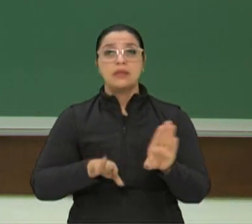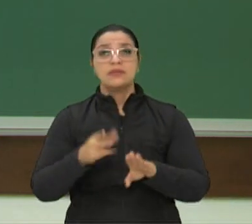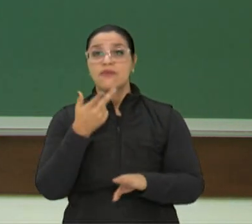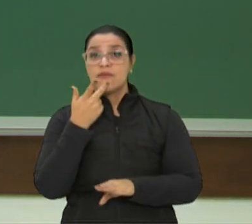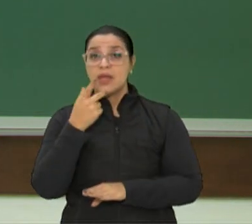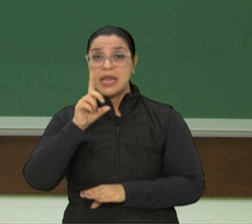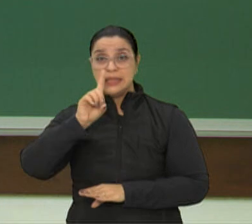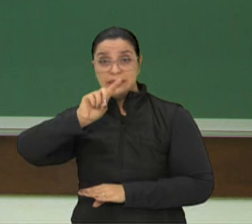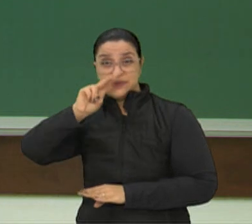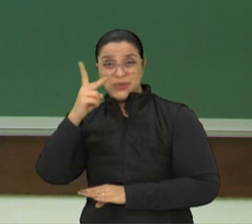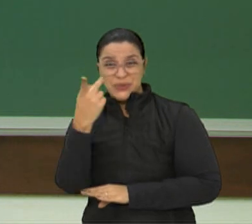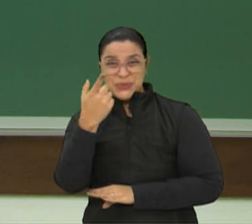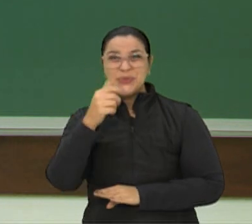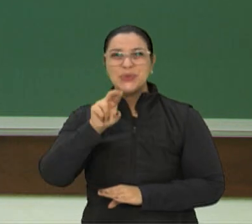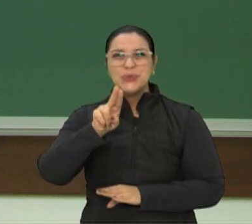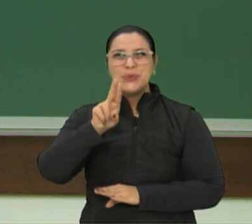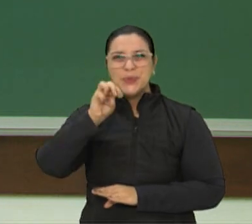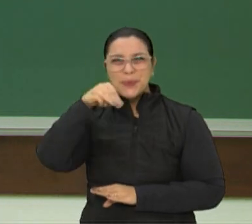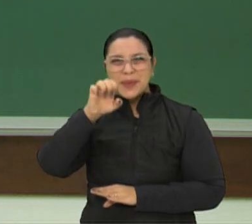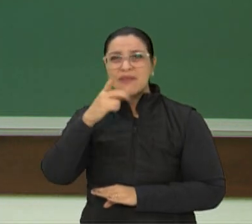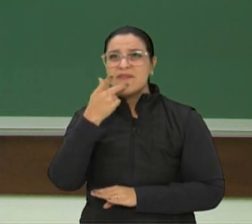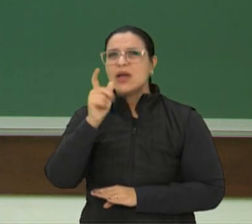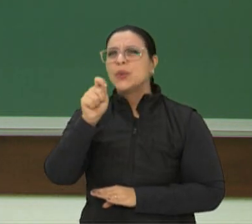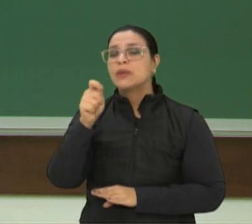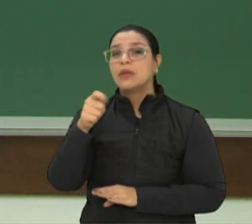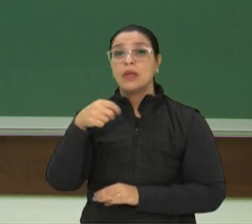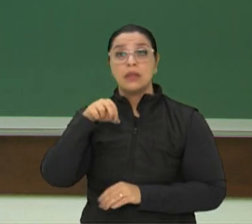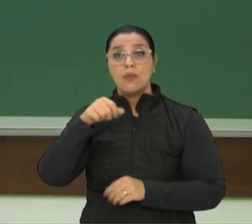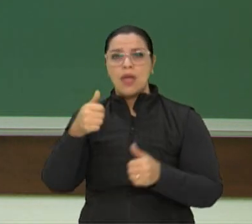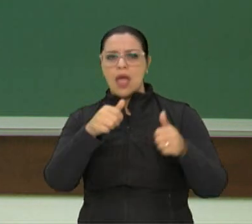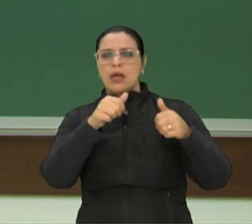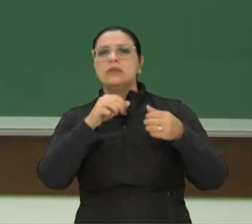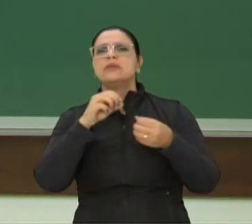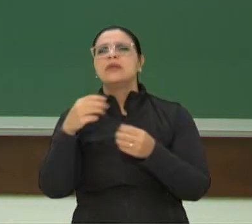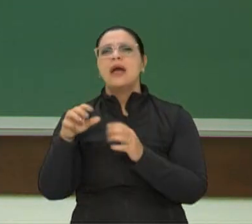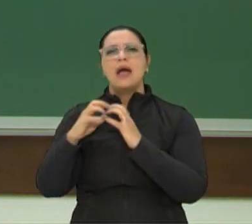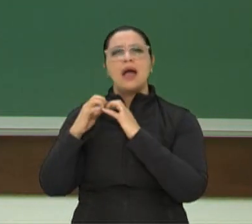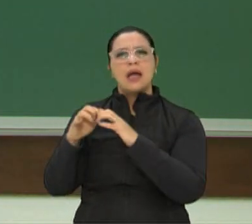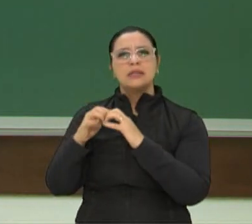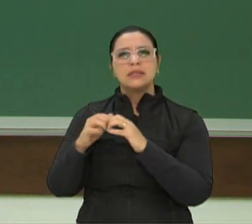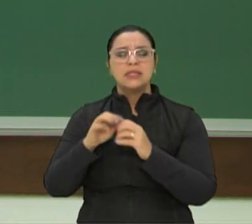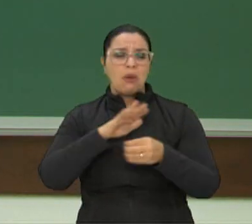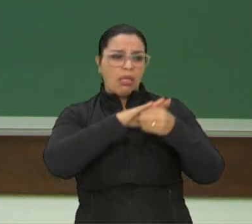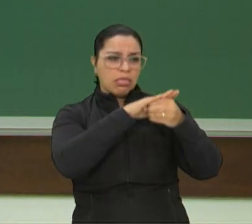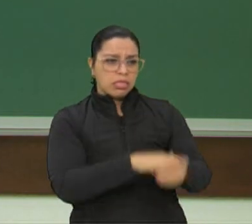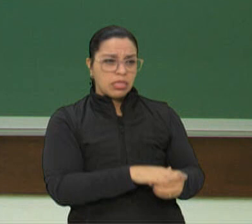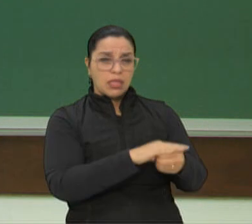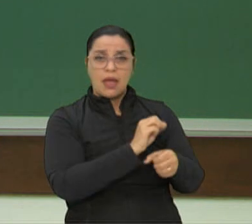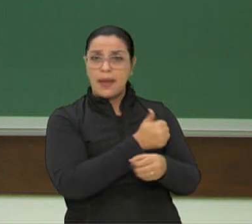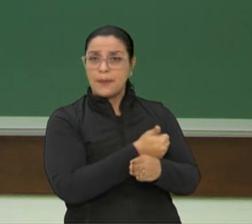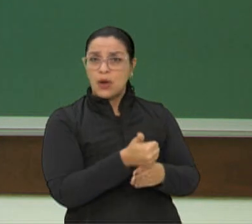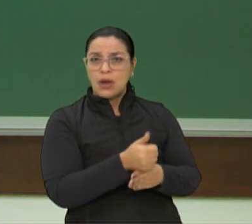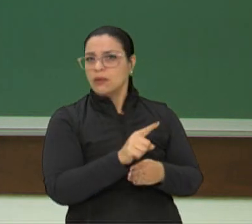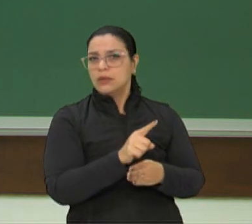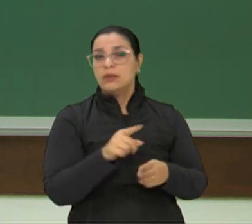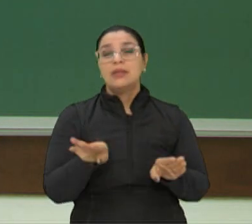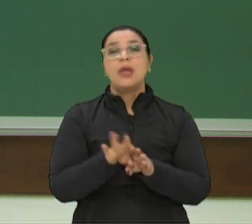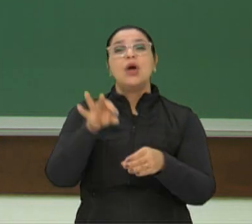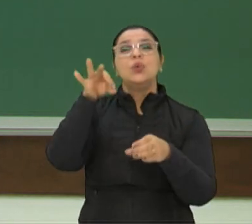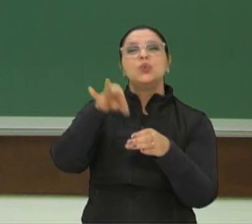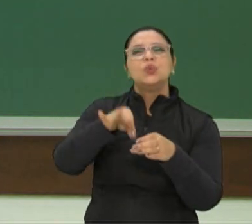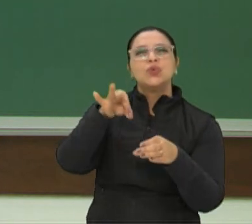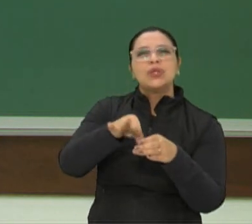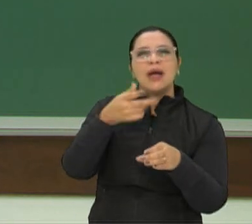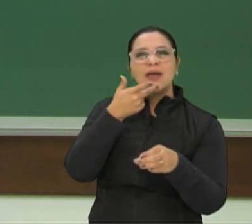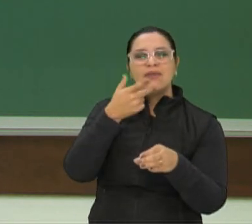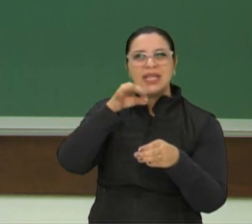dizer que a razão, o máximo que ela pode fazer, não é fundar a moral, mas é dar alguns encaminhamentos. Nesse exemplo do chá de boldo que eu estou dando,